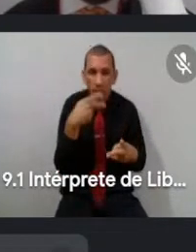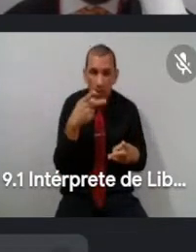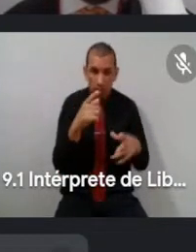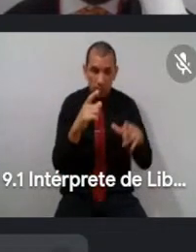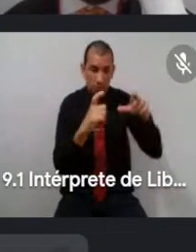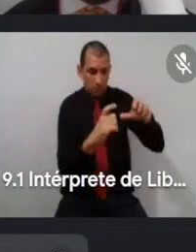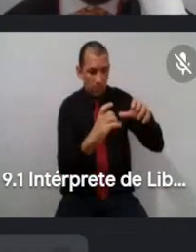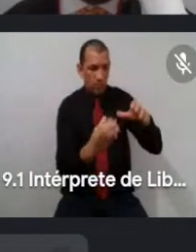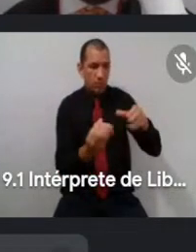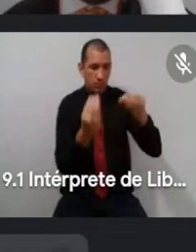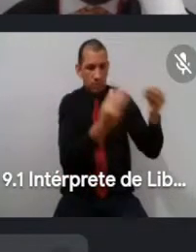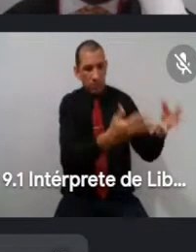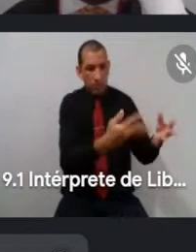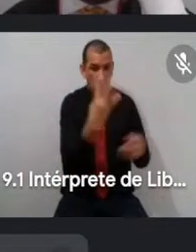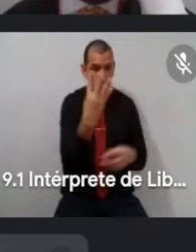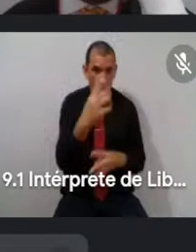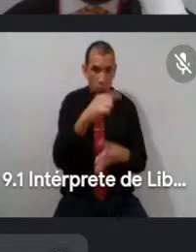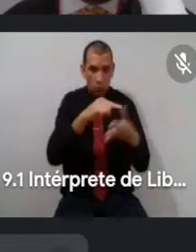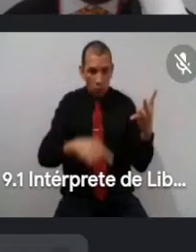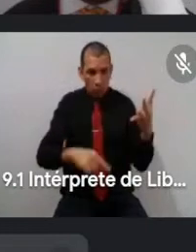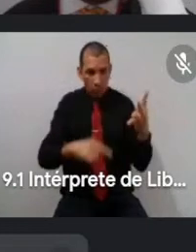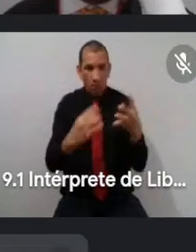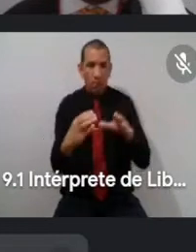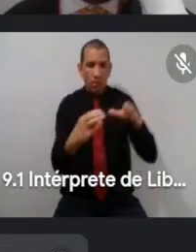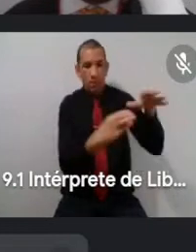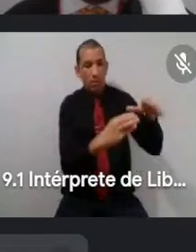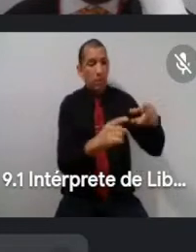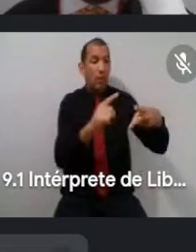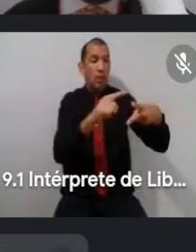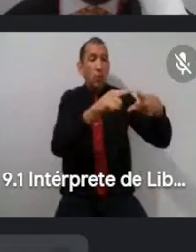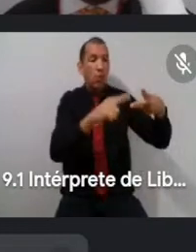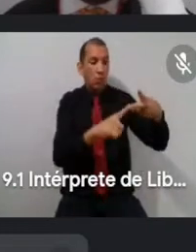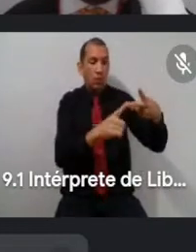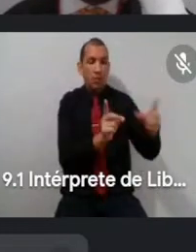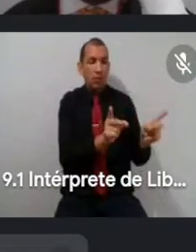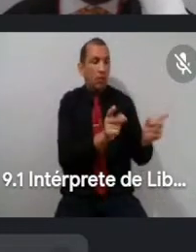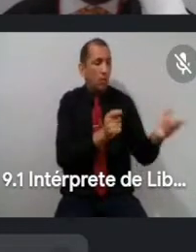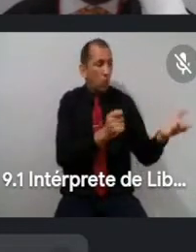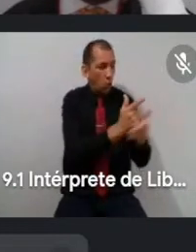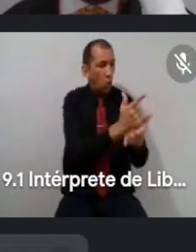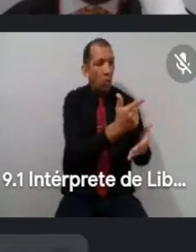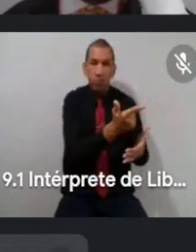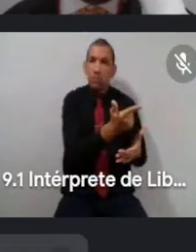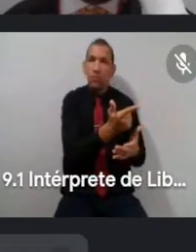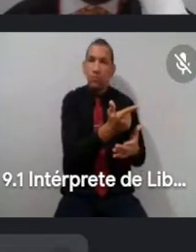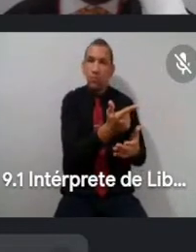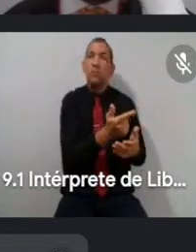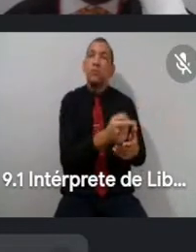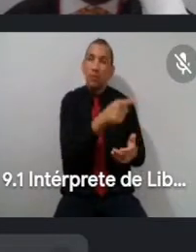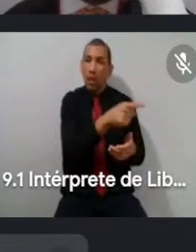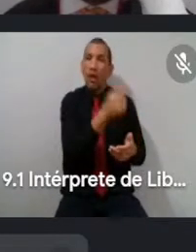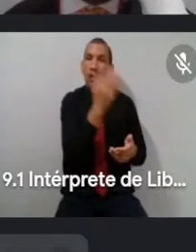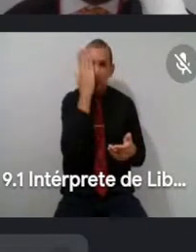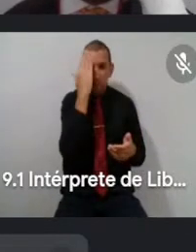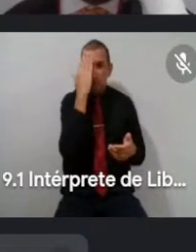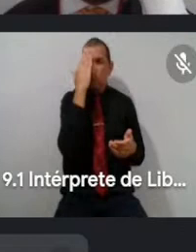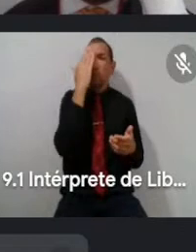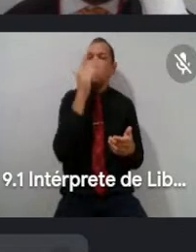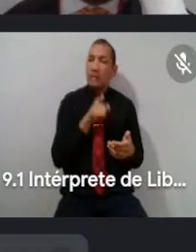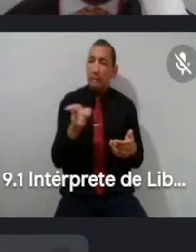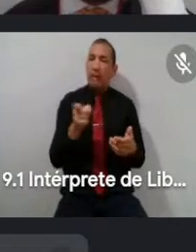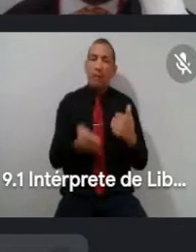que a testemunha Wallace e ganhou ela comprou dois e confirmou a origem sabidamente